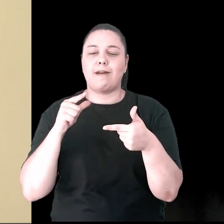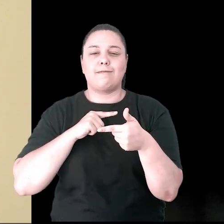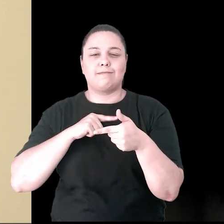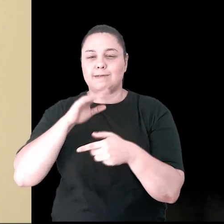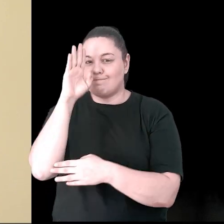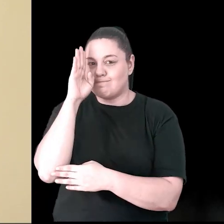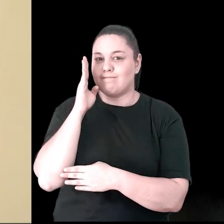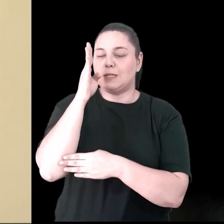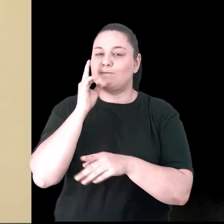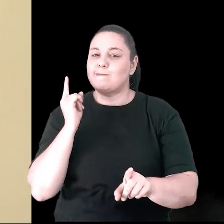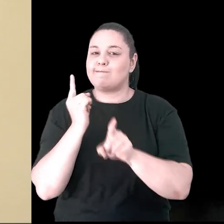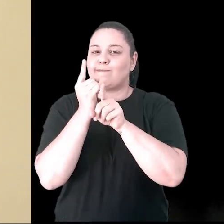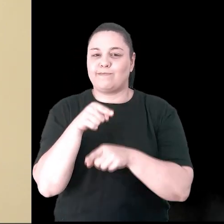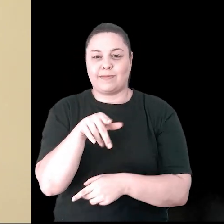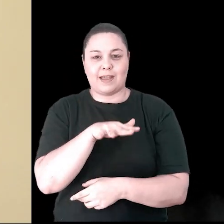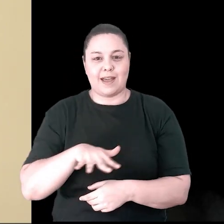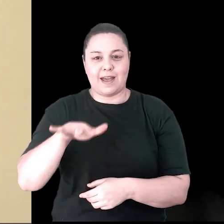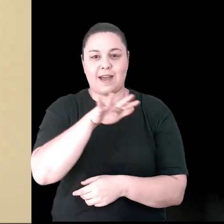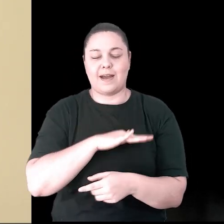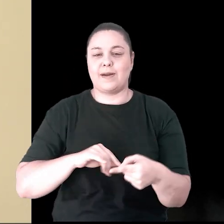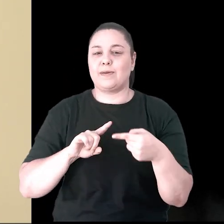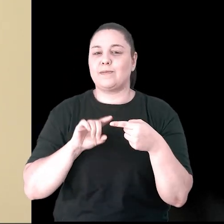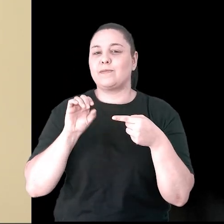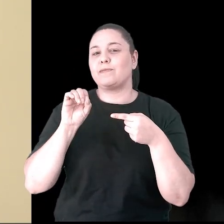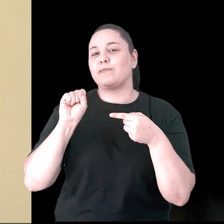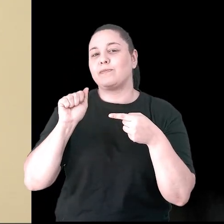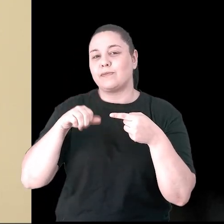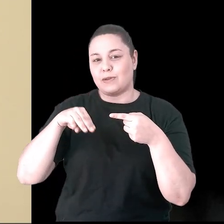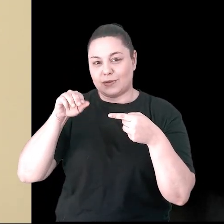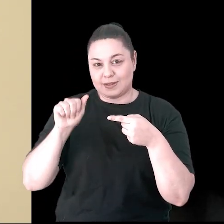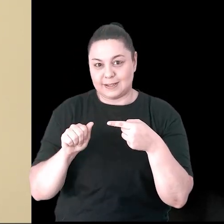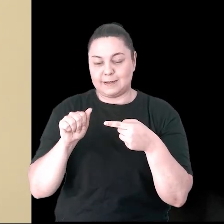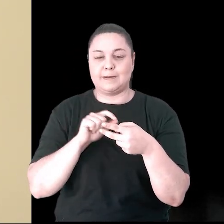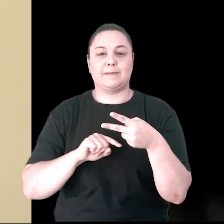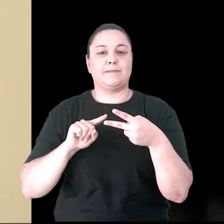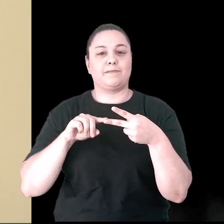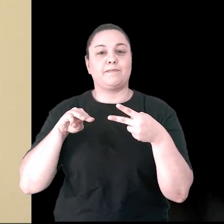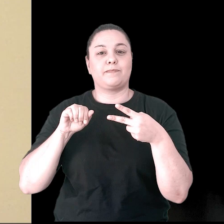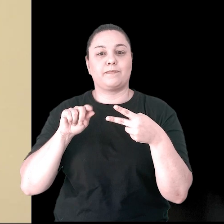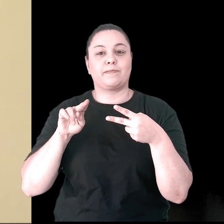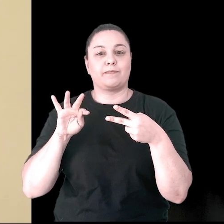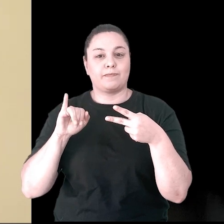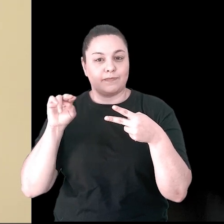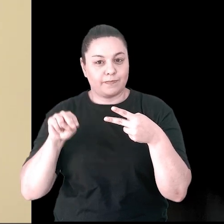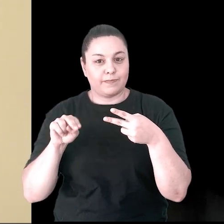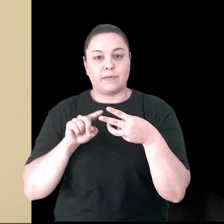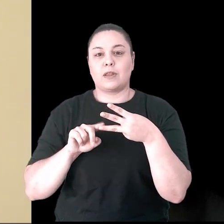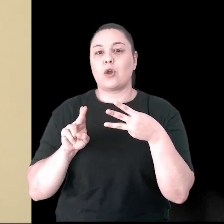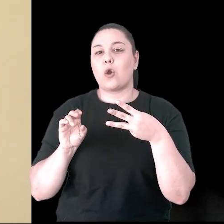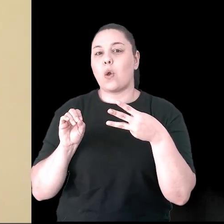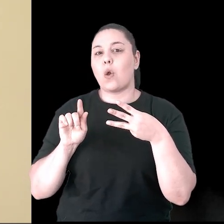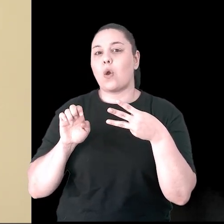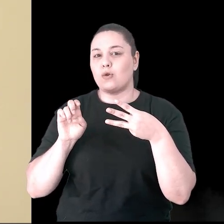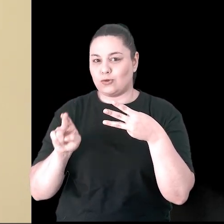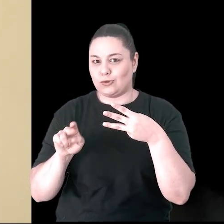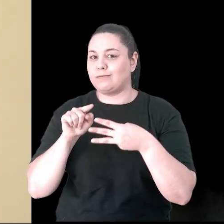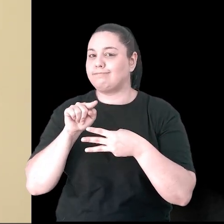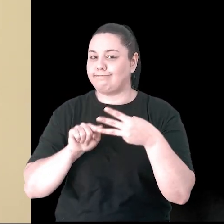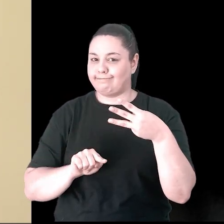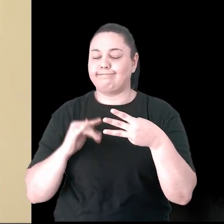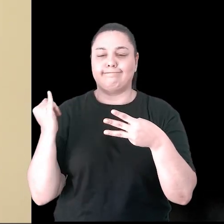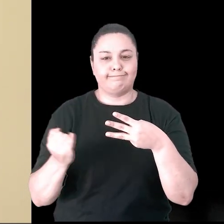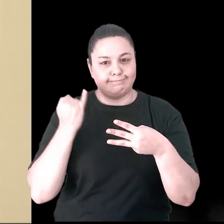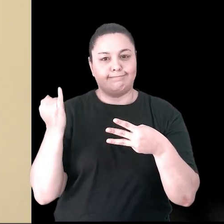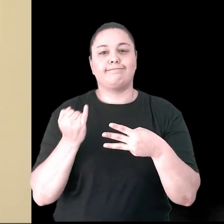equipes fizeram as principais descobertas nessa área. São eles Osamu Shimomura, Martin Chauffe e